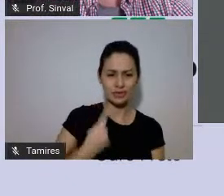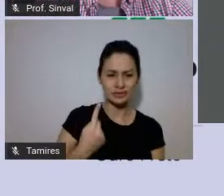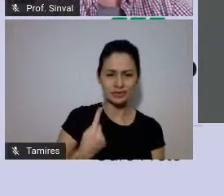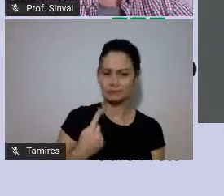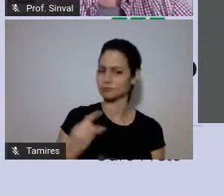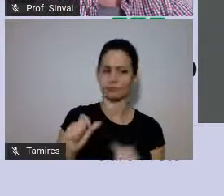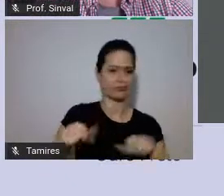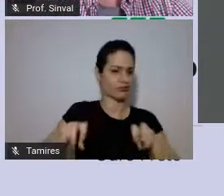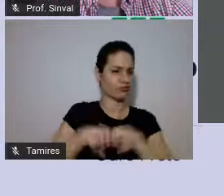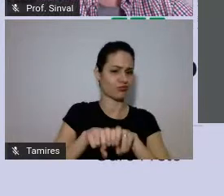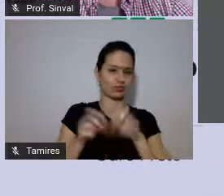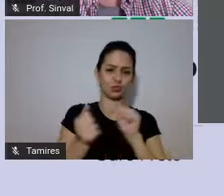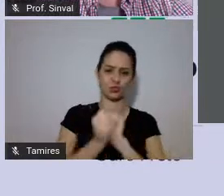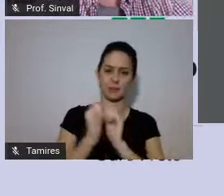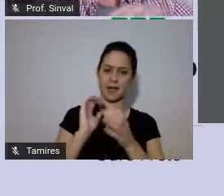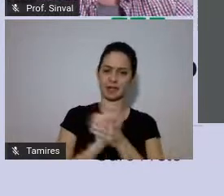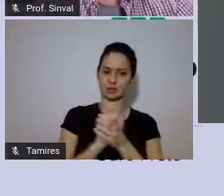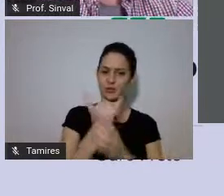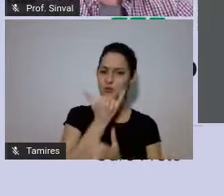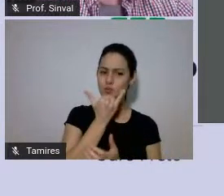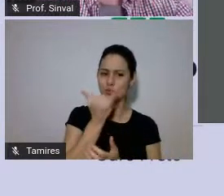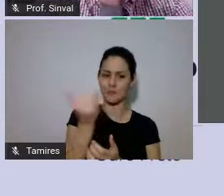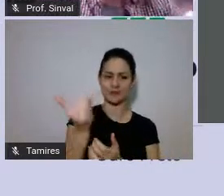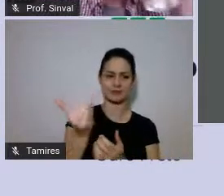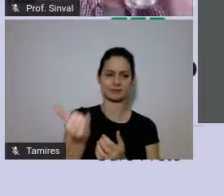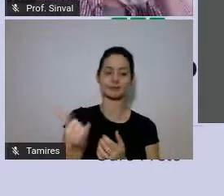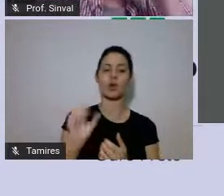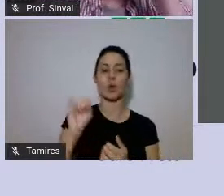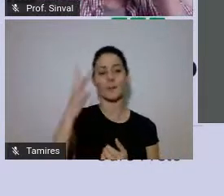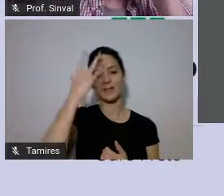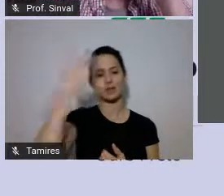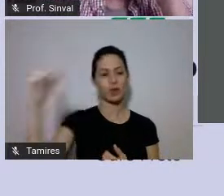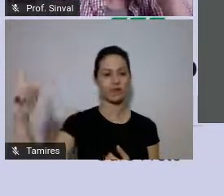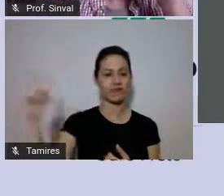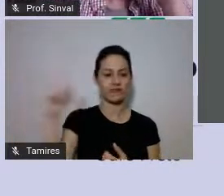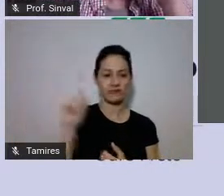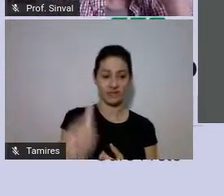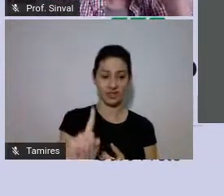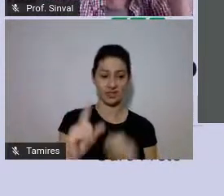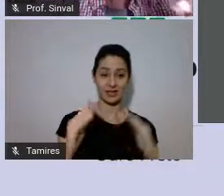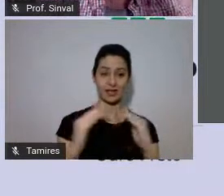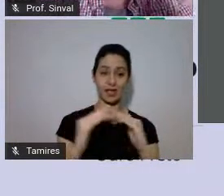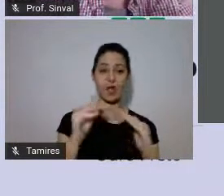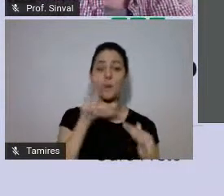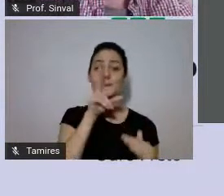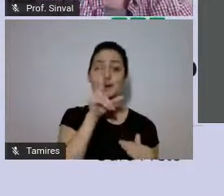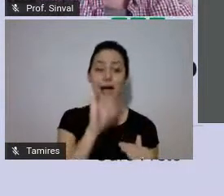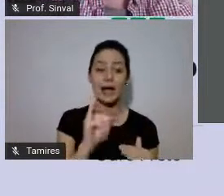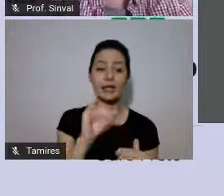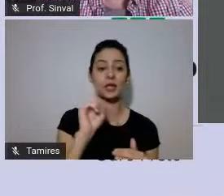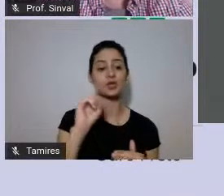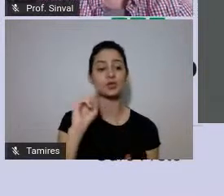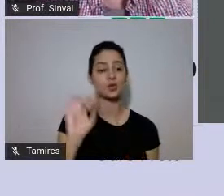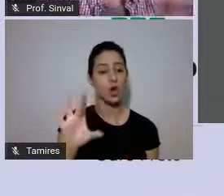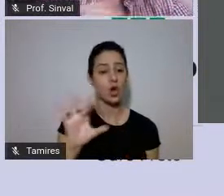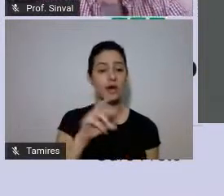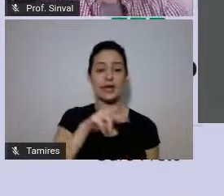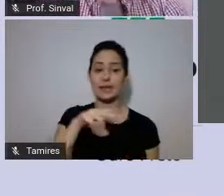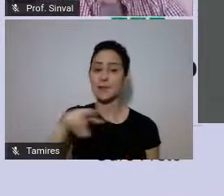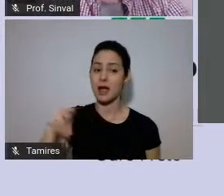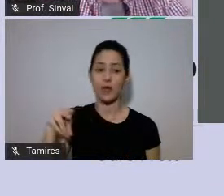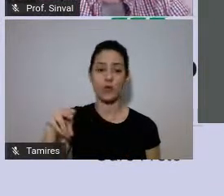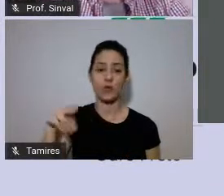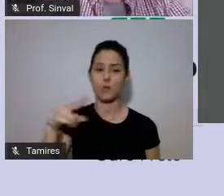os maridos. E mesmo quando elas tinham hóspede, a menos que os hóspedes fossem o pai ou os irmãos, elas não comiam,